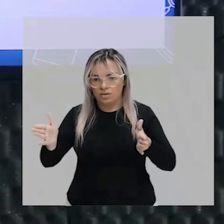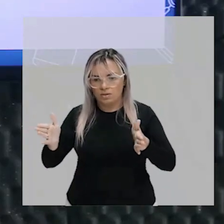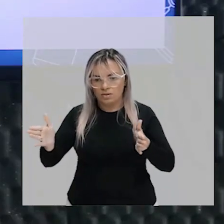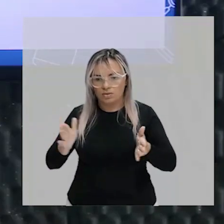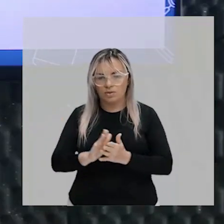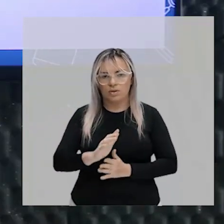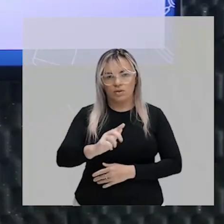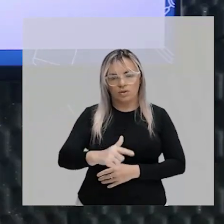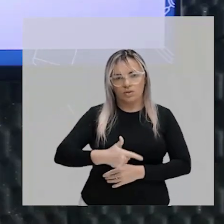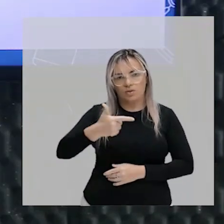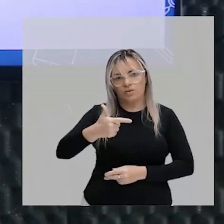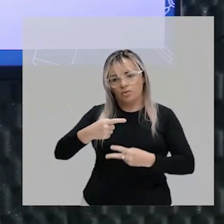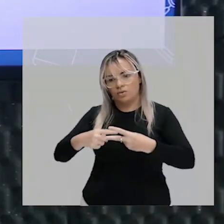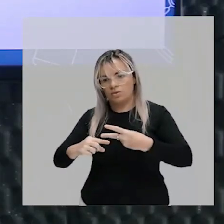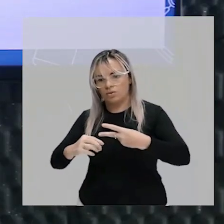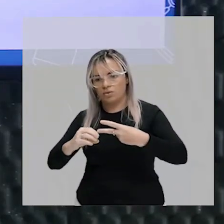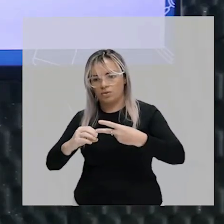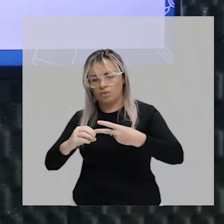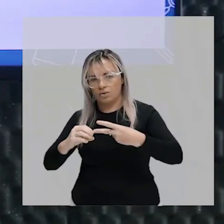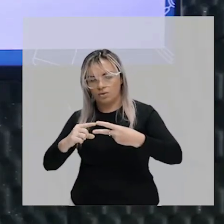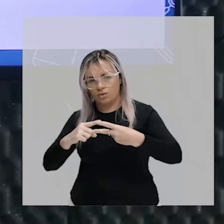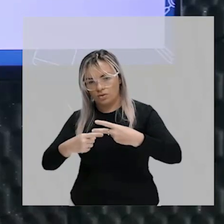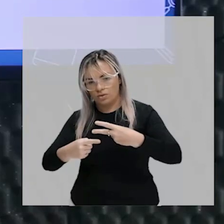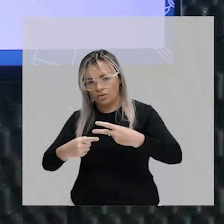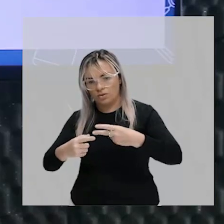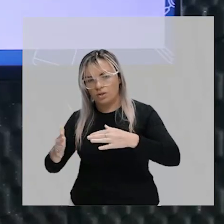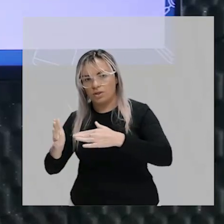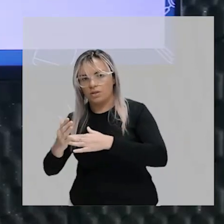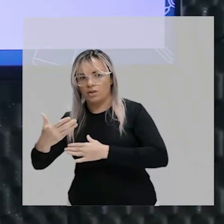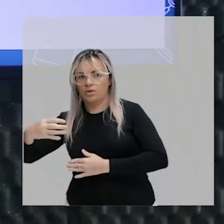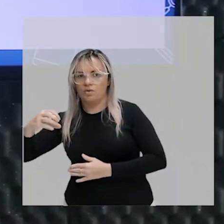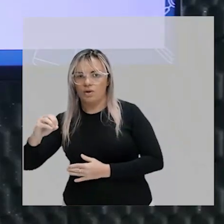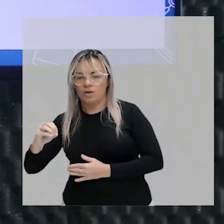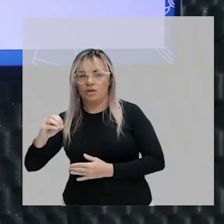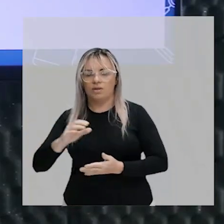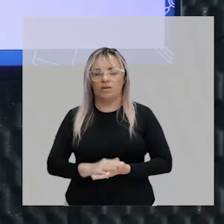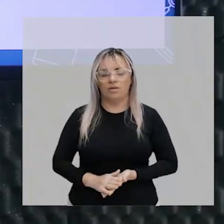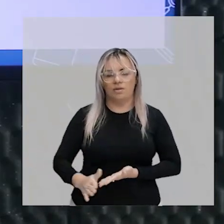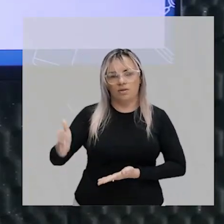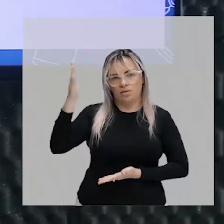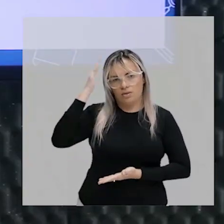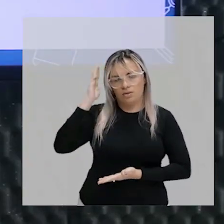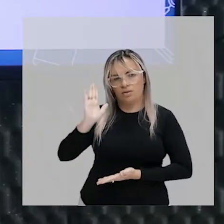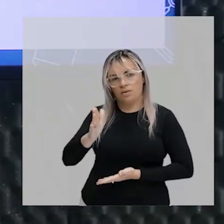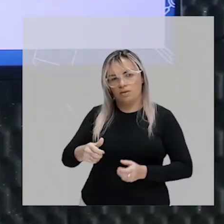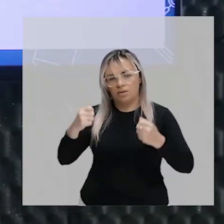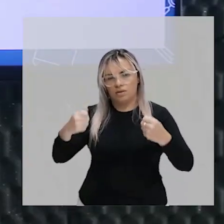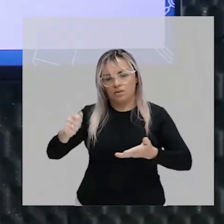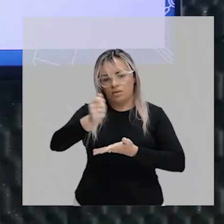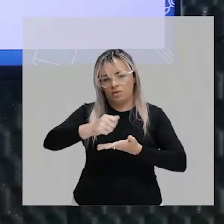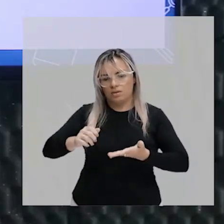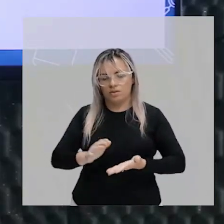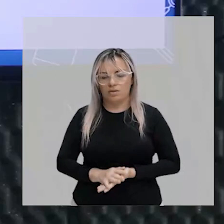entre o dois e vamos primeiro enxergar isso e já já você vai entender o porquê da gente precisar escrever ele